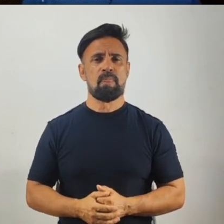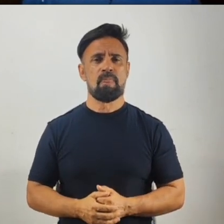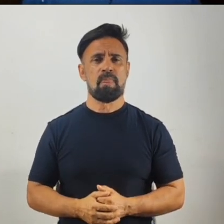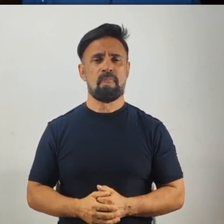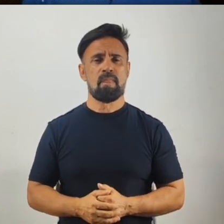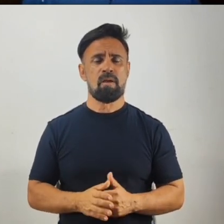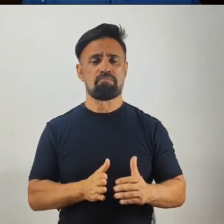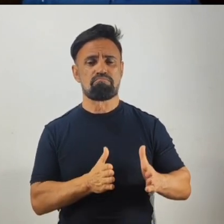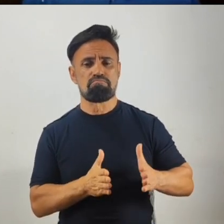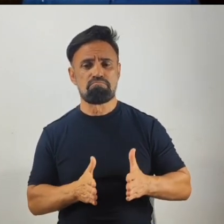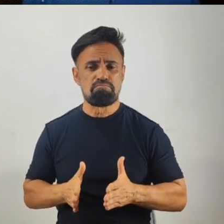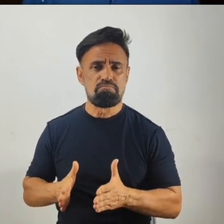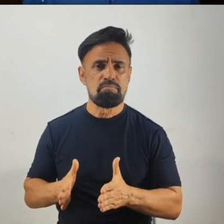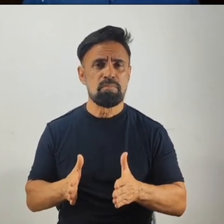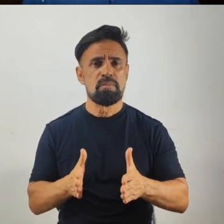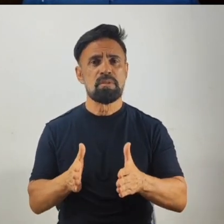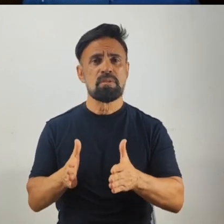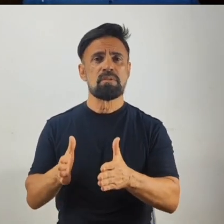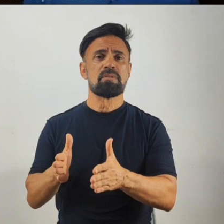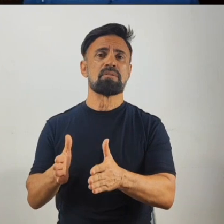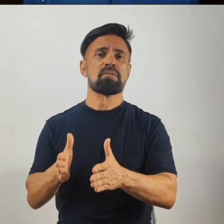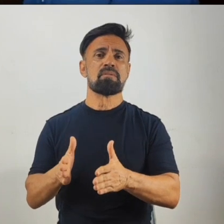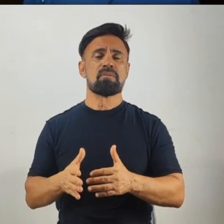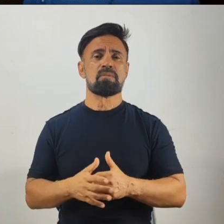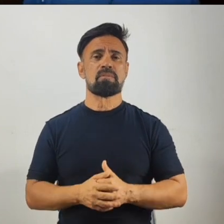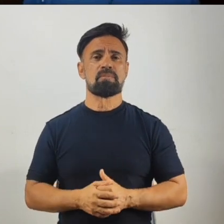desse caminho que nos leva